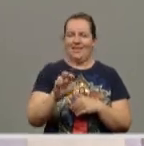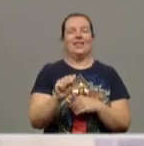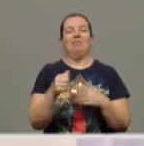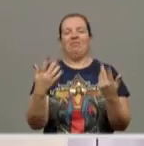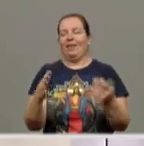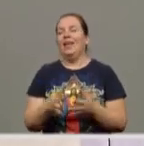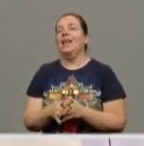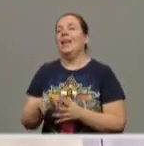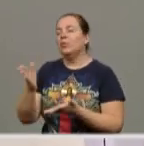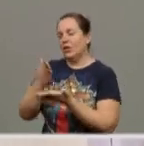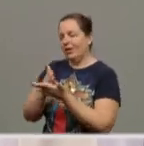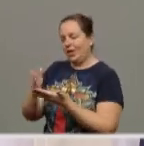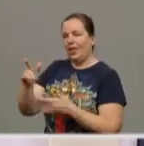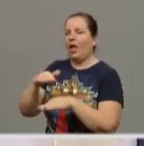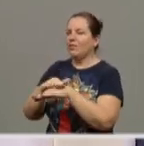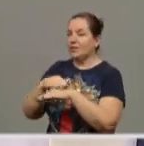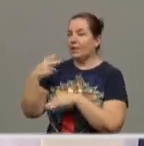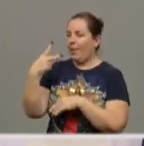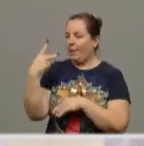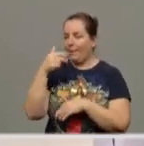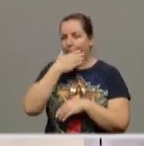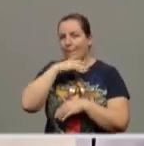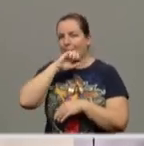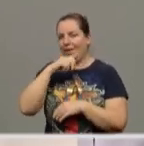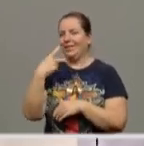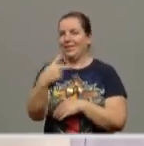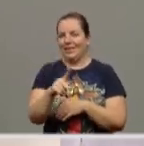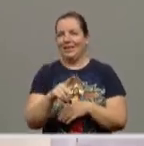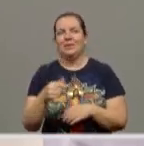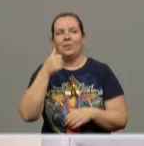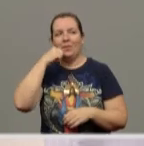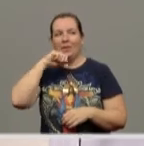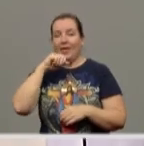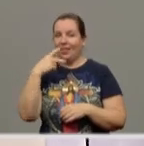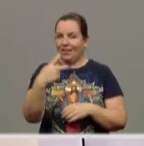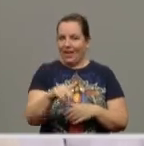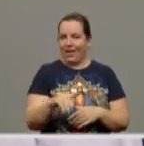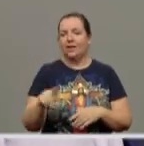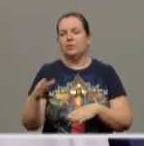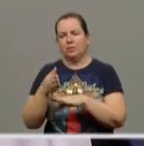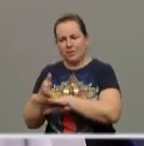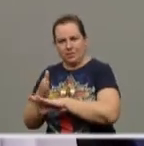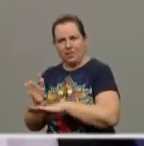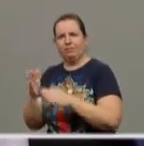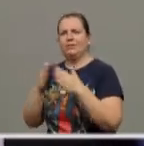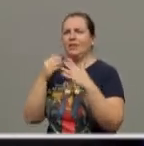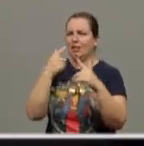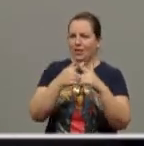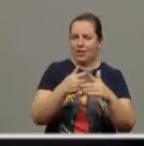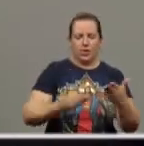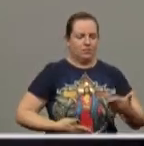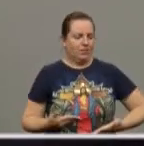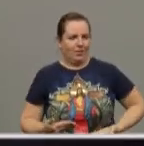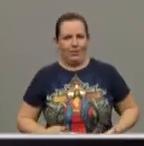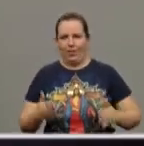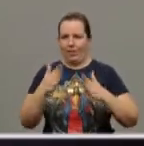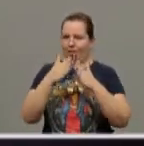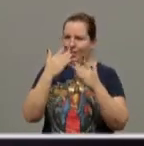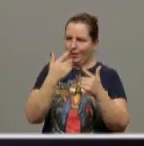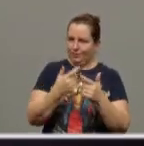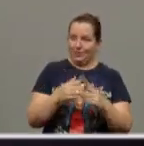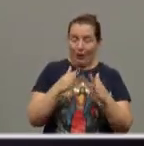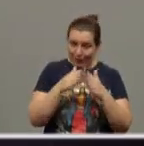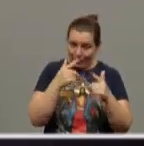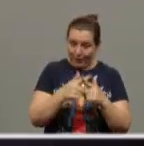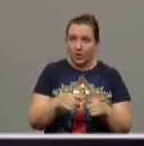lá, conversei lá com o pai dela, né, com a mãe dela, que eles participavam da igreja, serviam lá na igreja. Aí eu